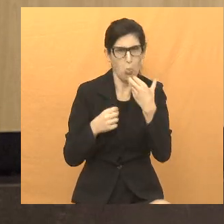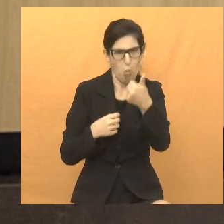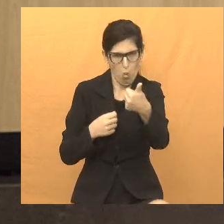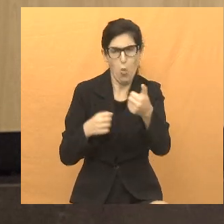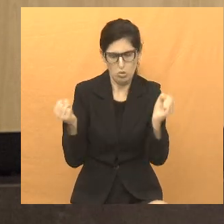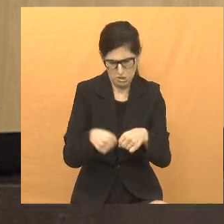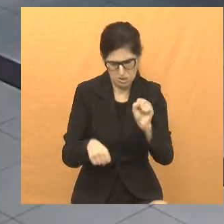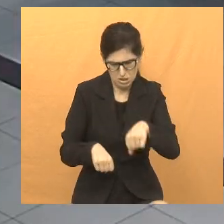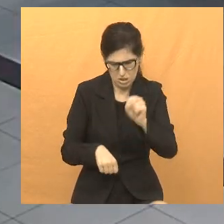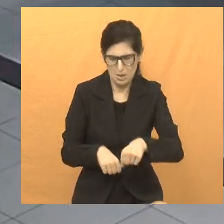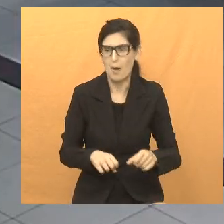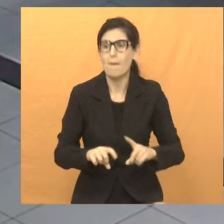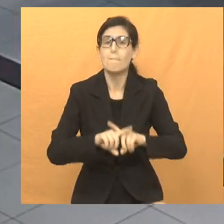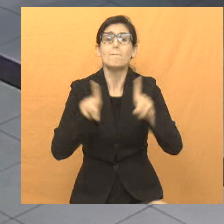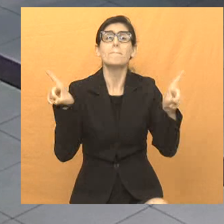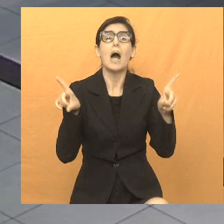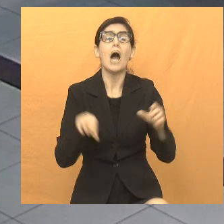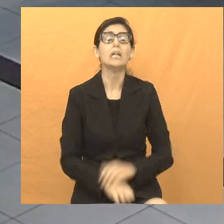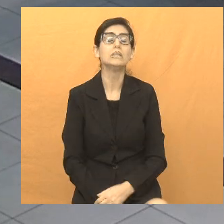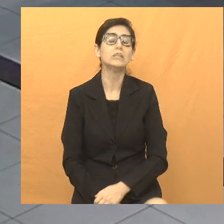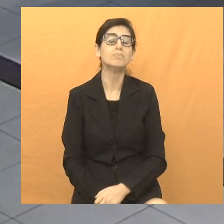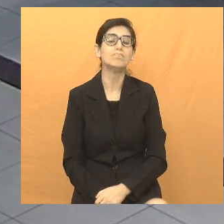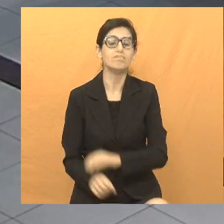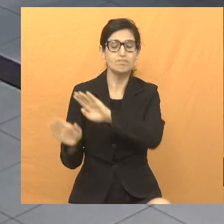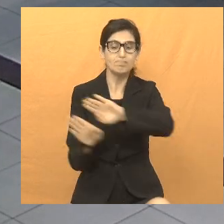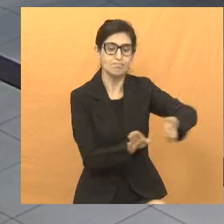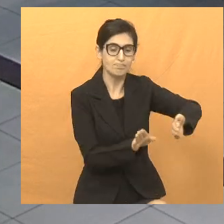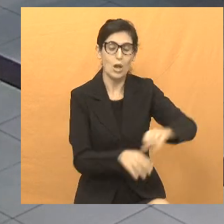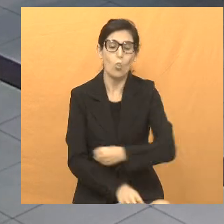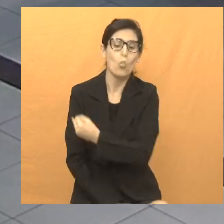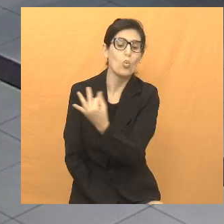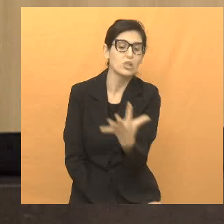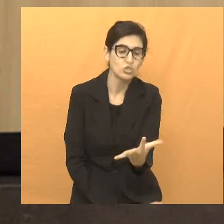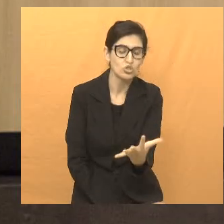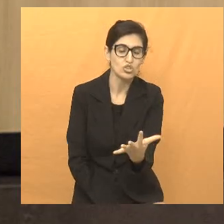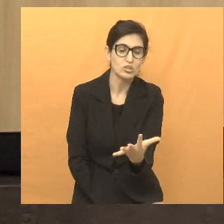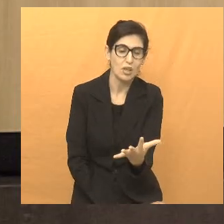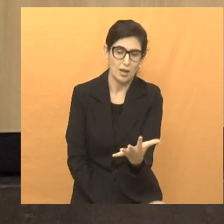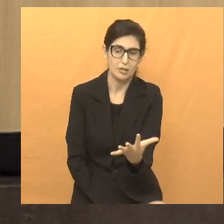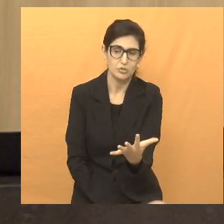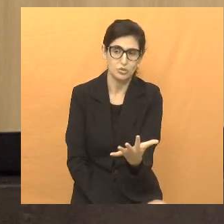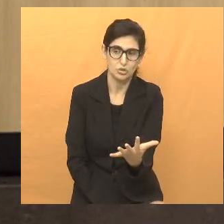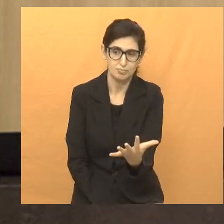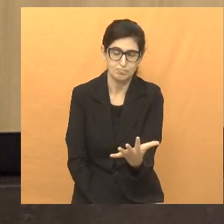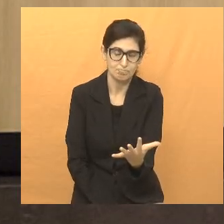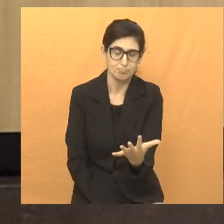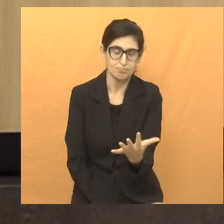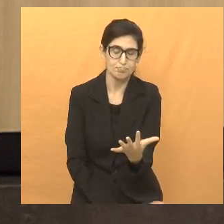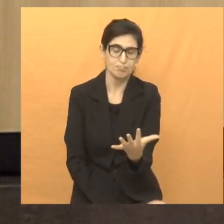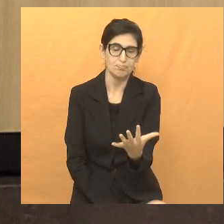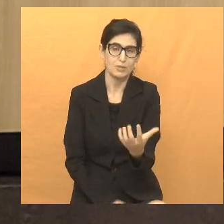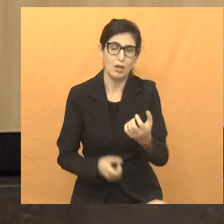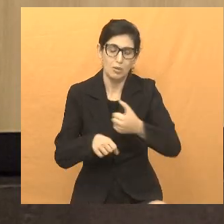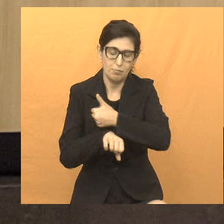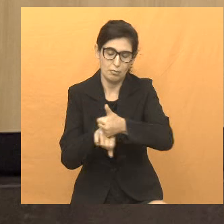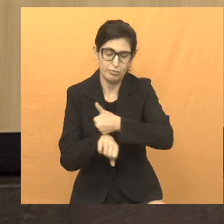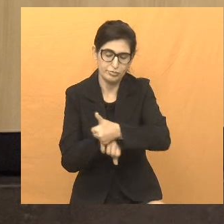a quantidade suficiente de profissionais 100% full time na atenção básica, sempre